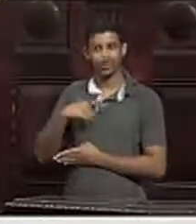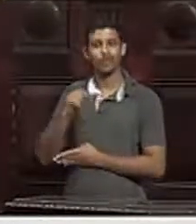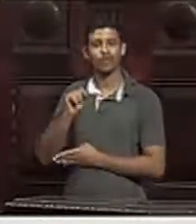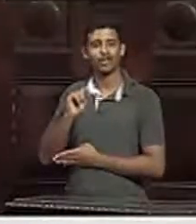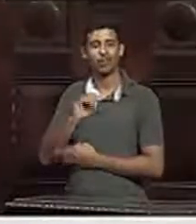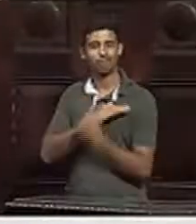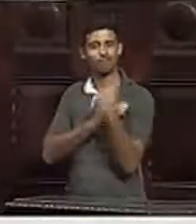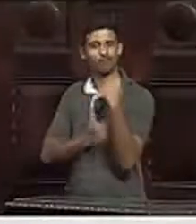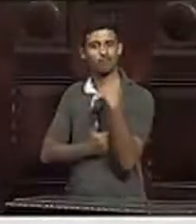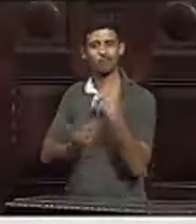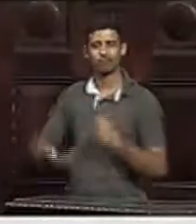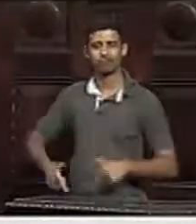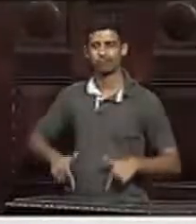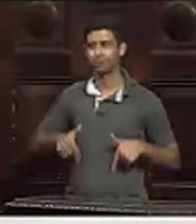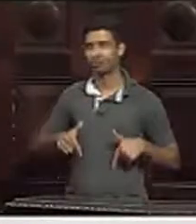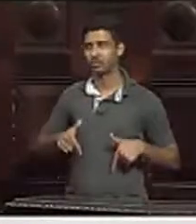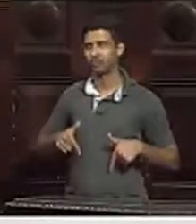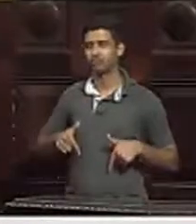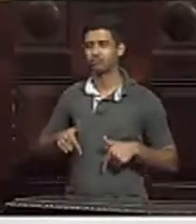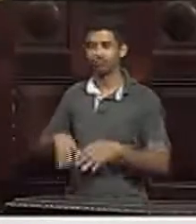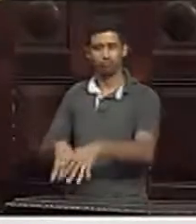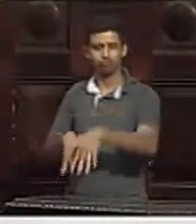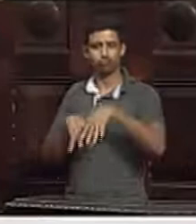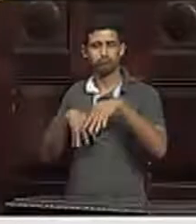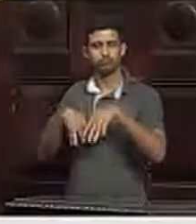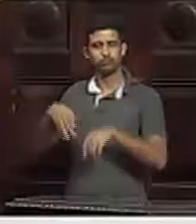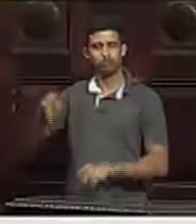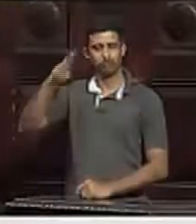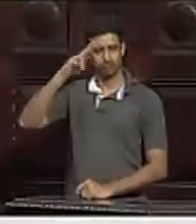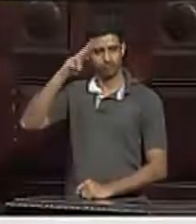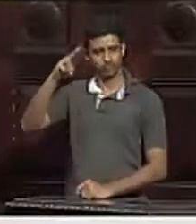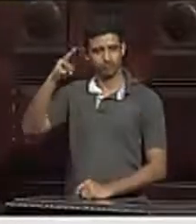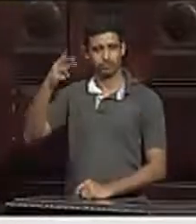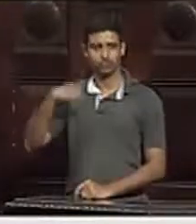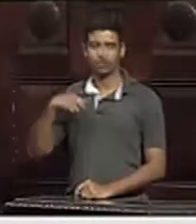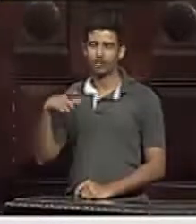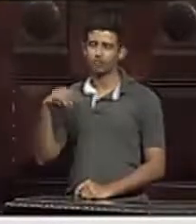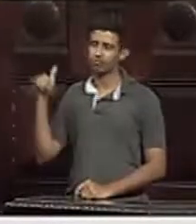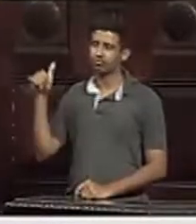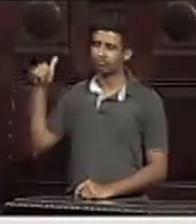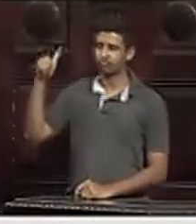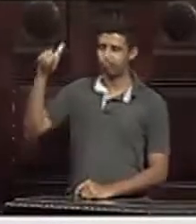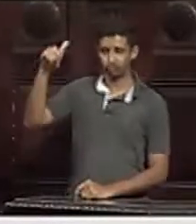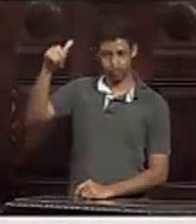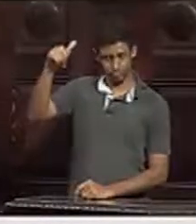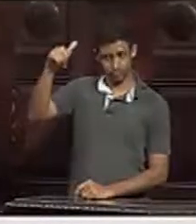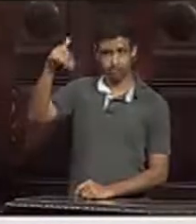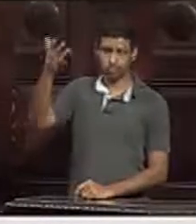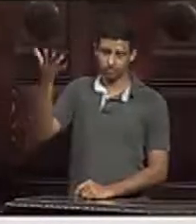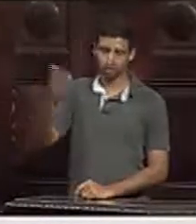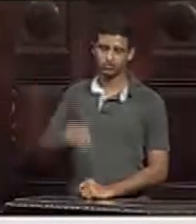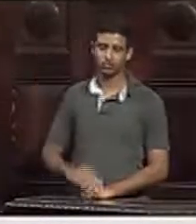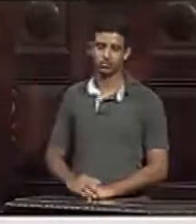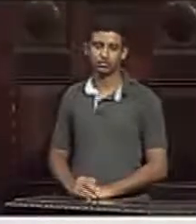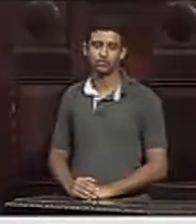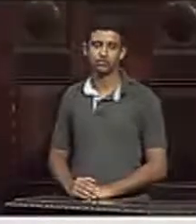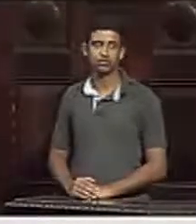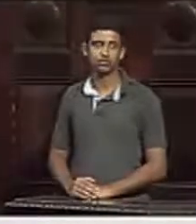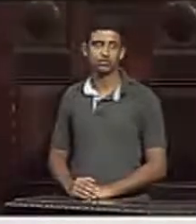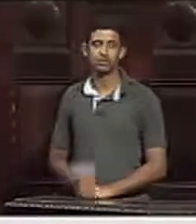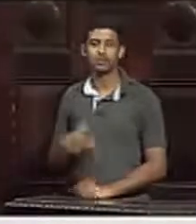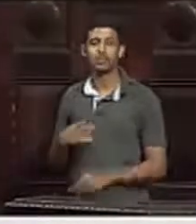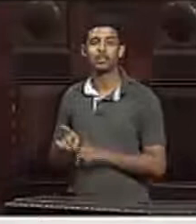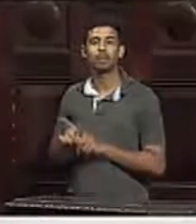armadas. Exército, força terrestre, aeronáutica, espaço aéreo, força aérea, e